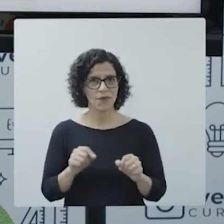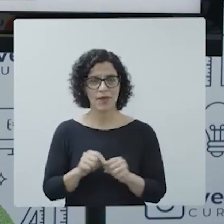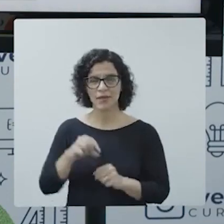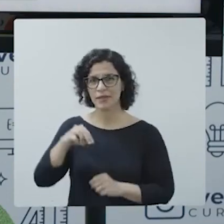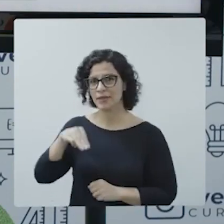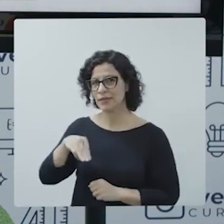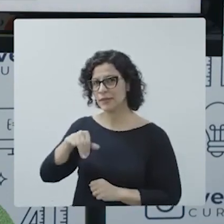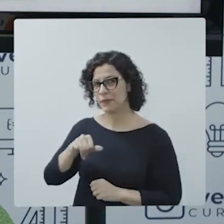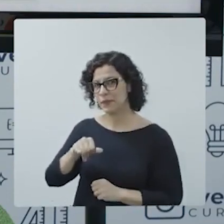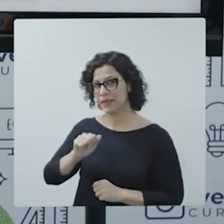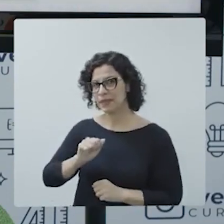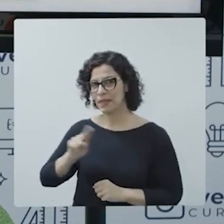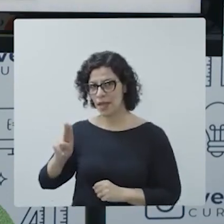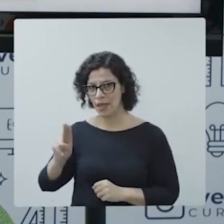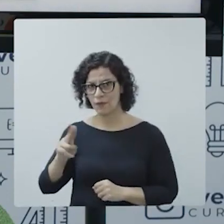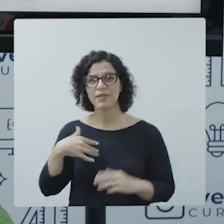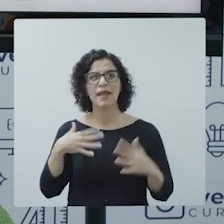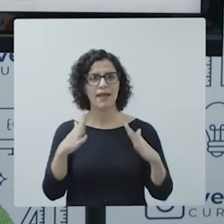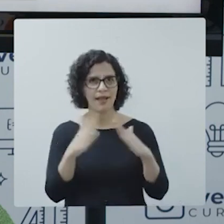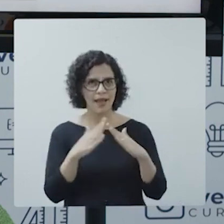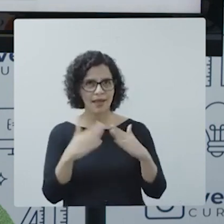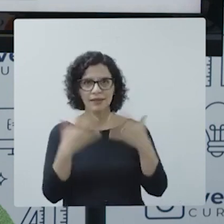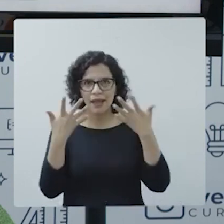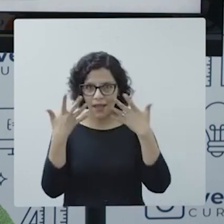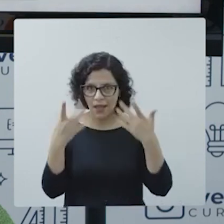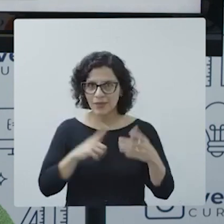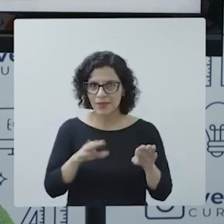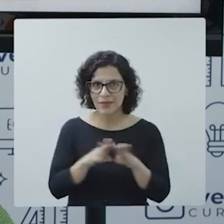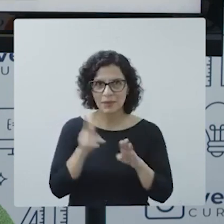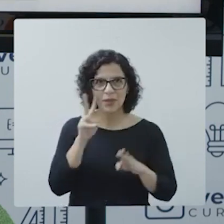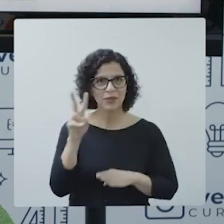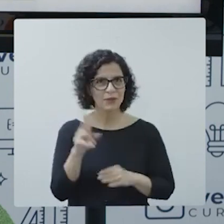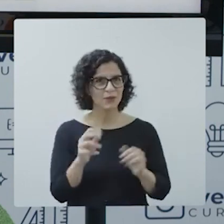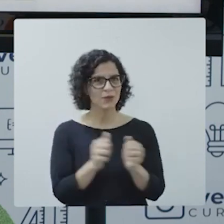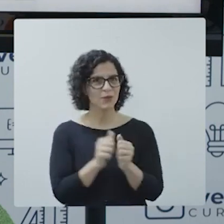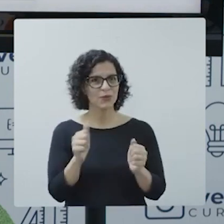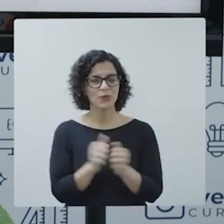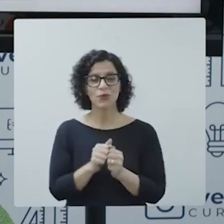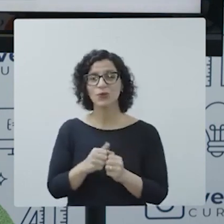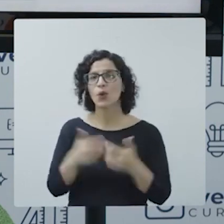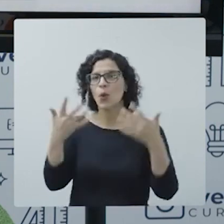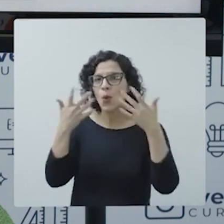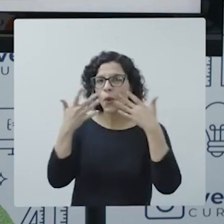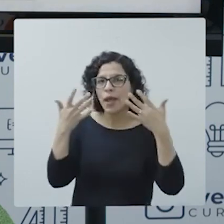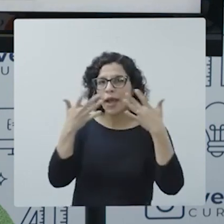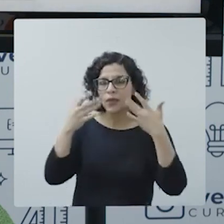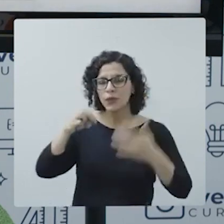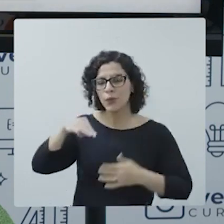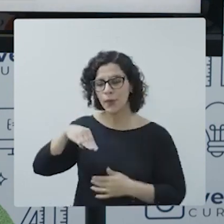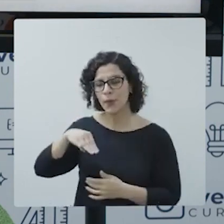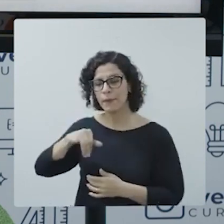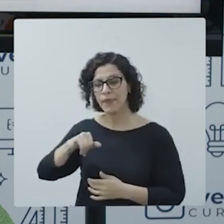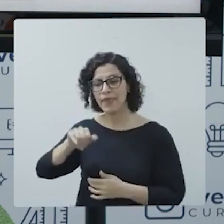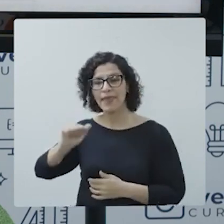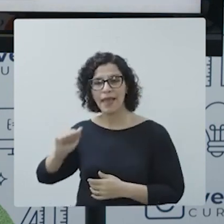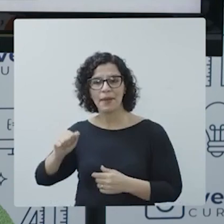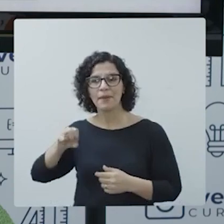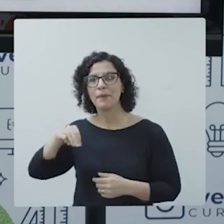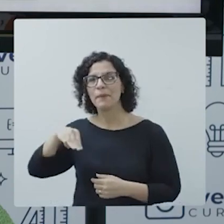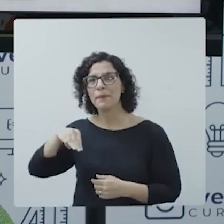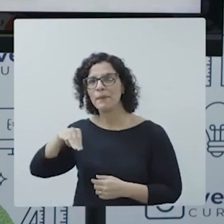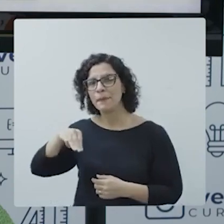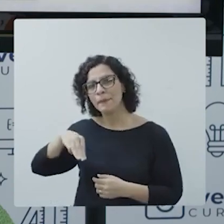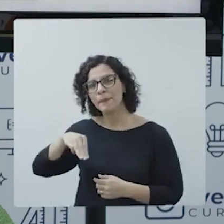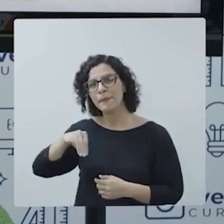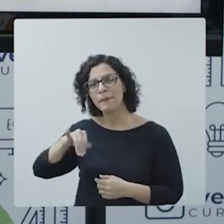um gato na sua casa? Conhece um gato? Já viu o miado, ouviu o miado de um gato? Muito bem,